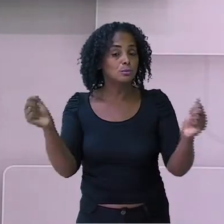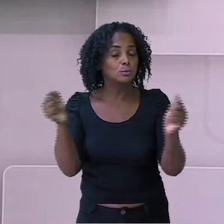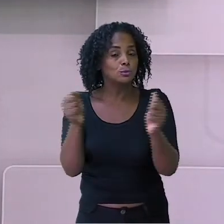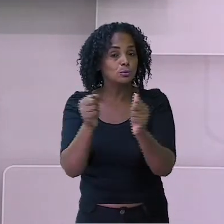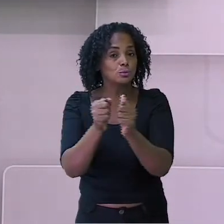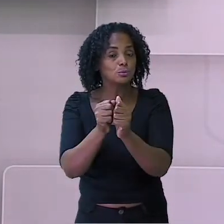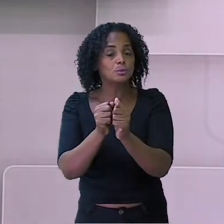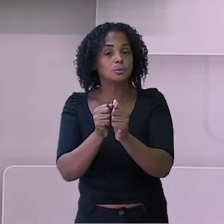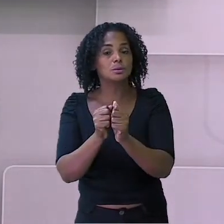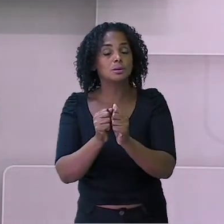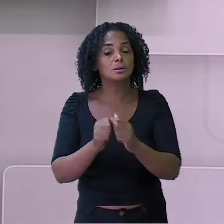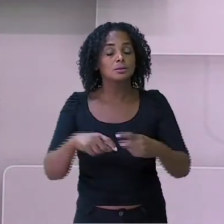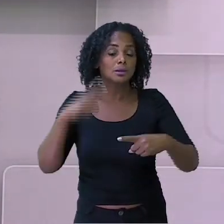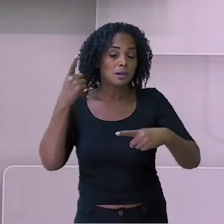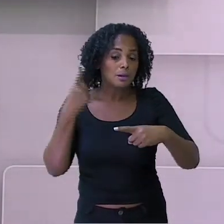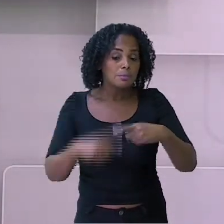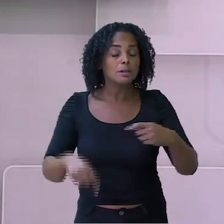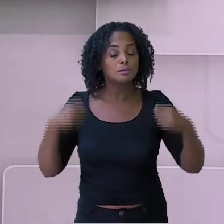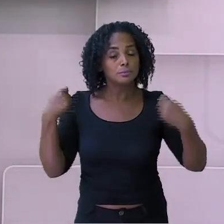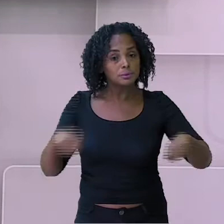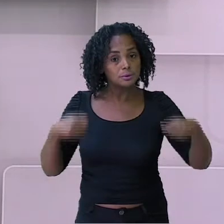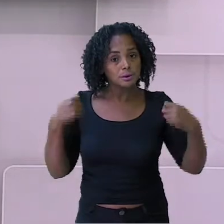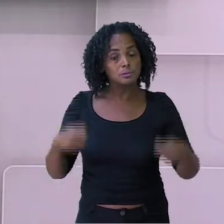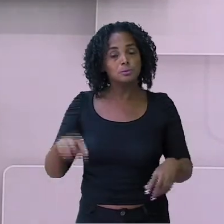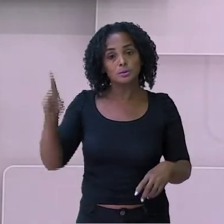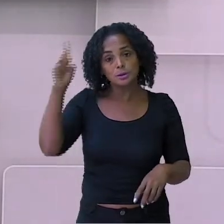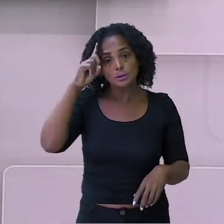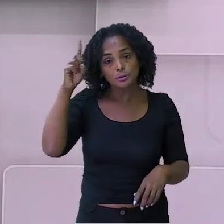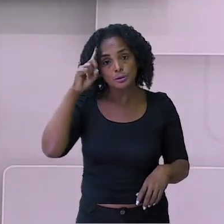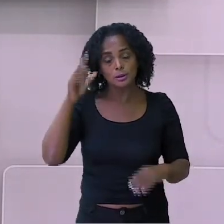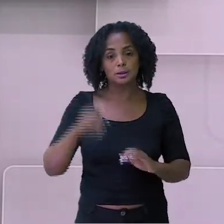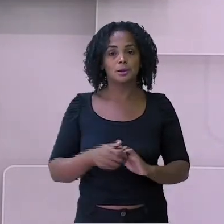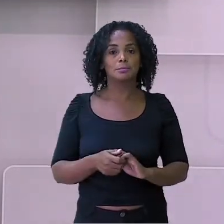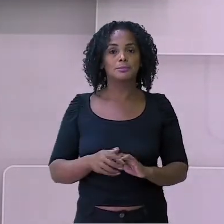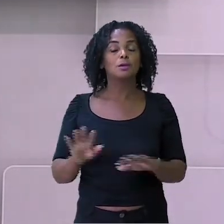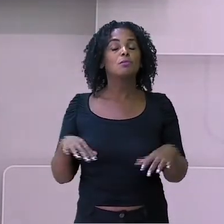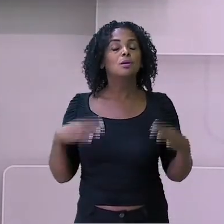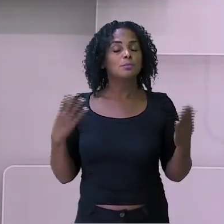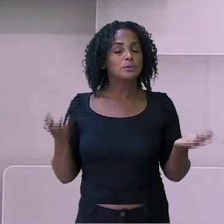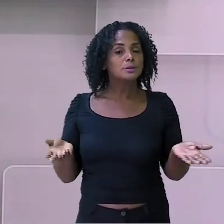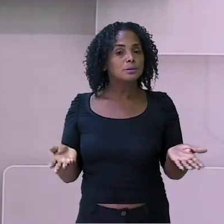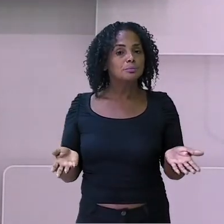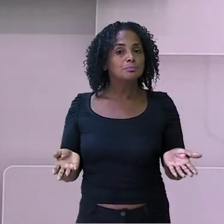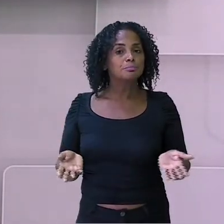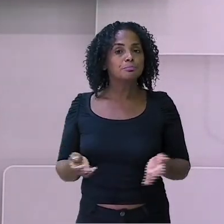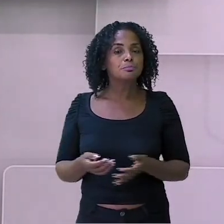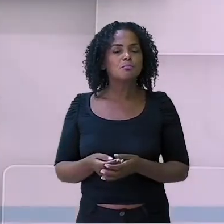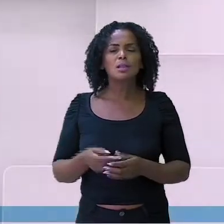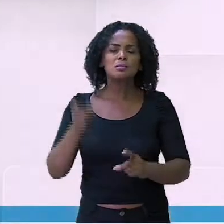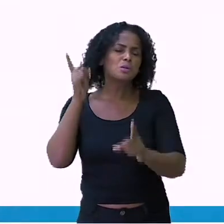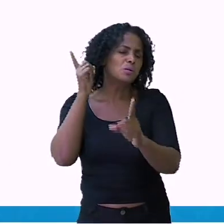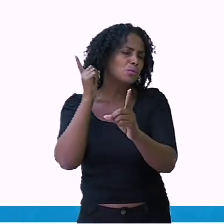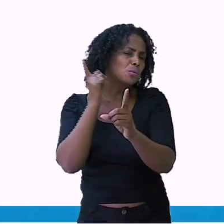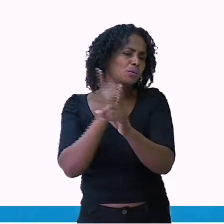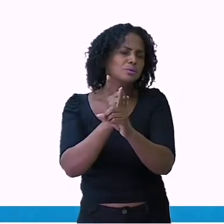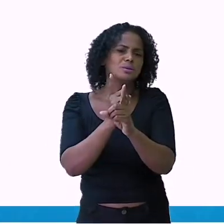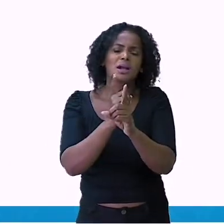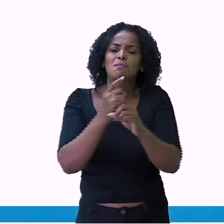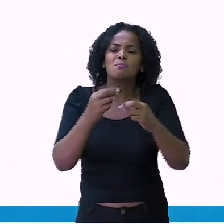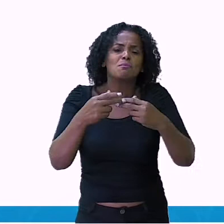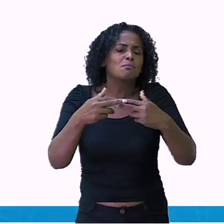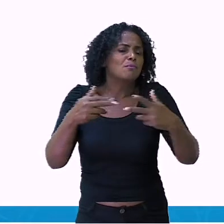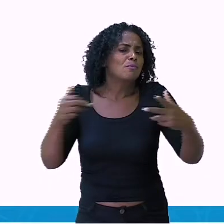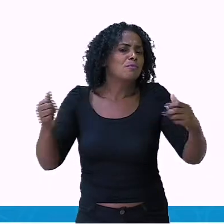de elementos que nós precisamos no nosso cotidiano. Então vamos lá. Podemos encontrar vários